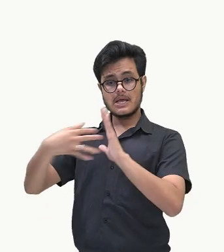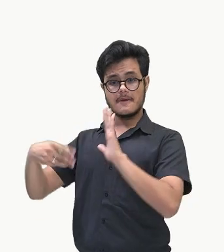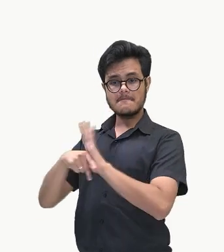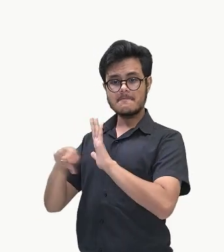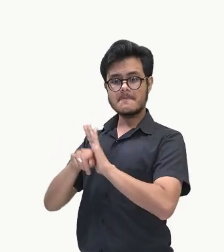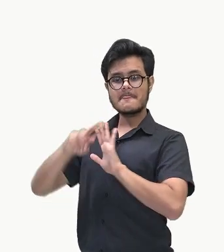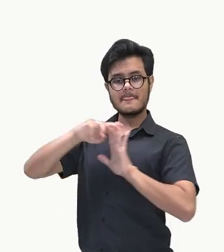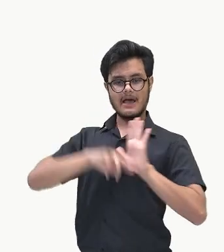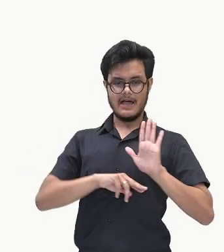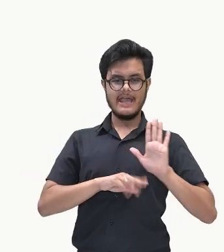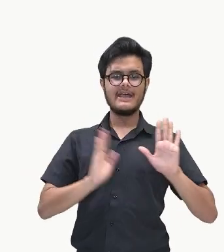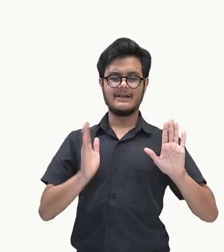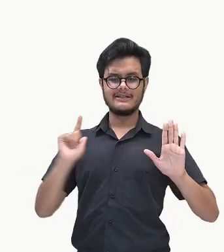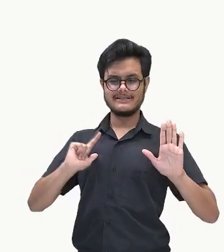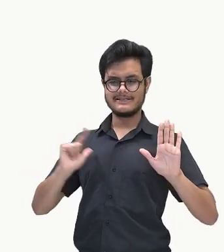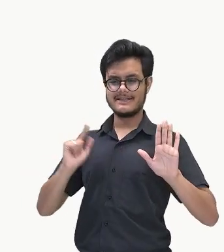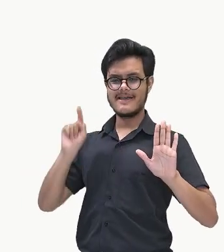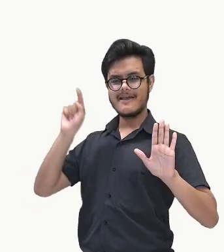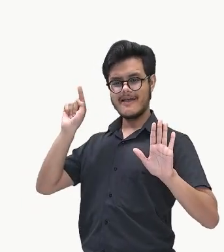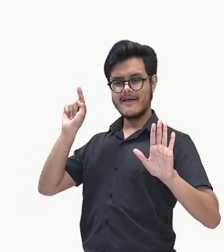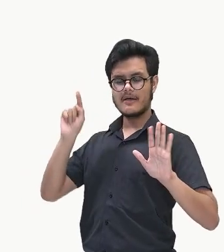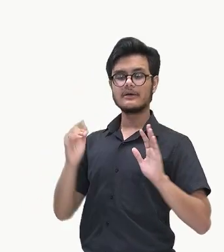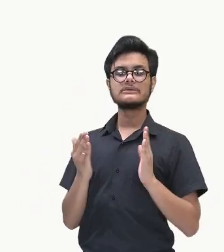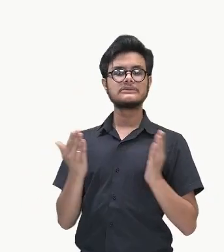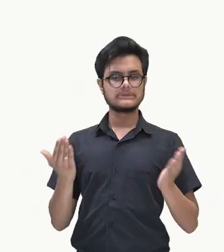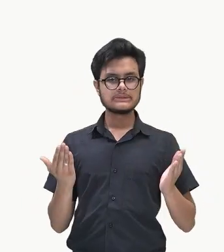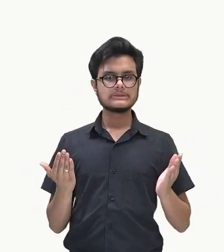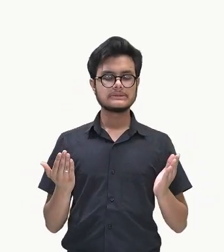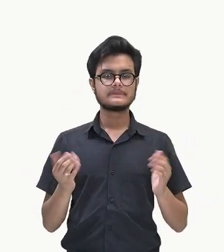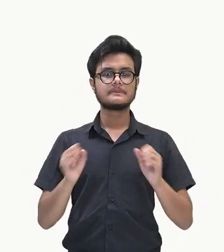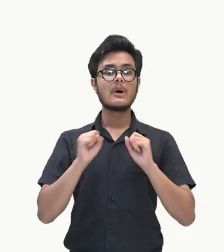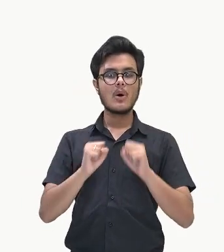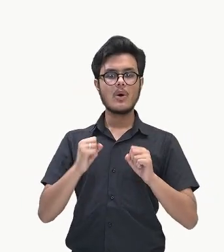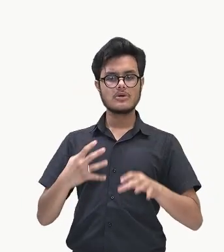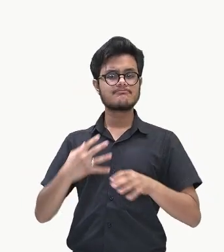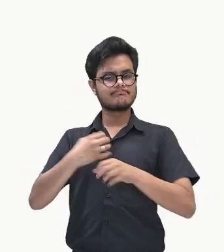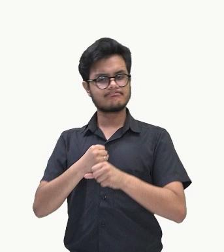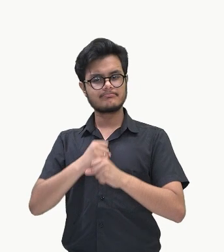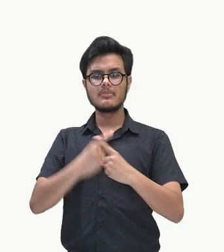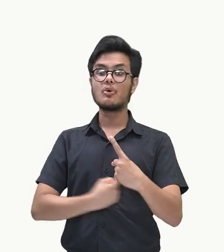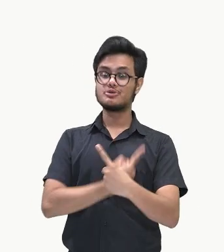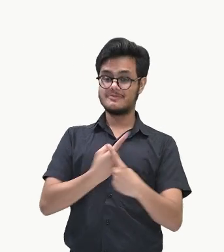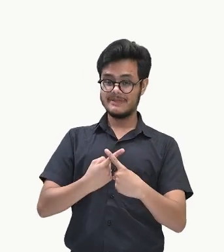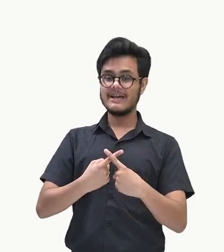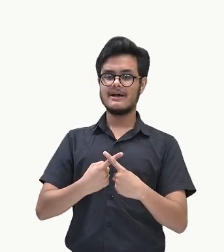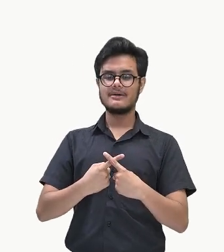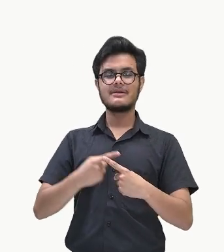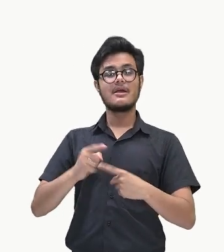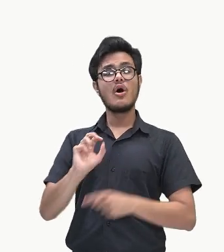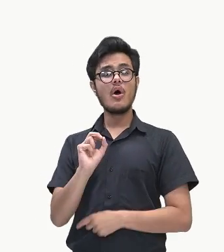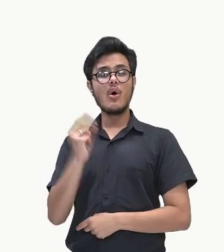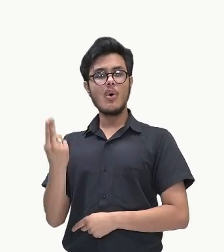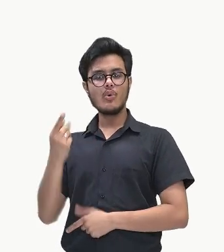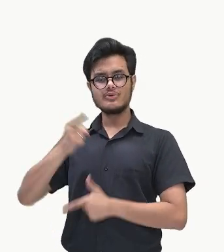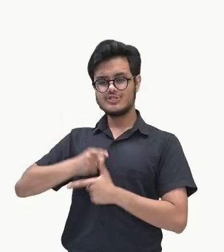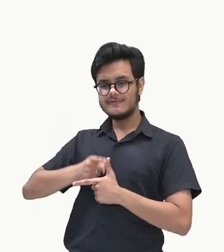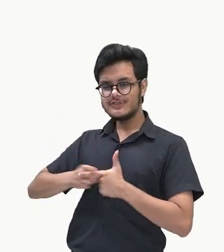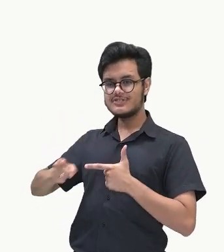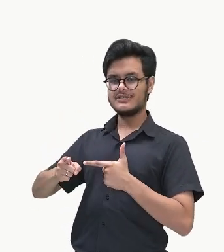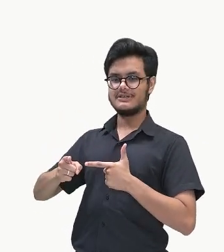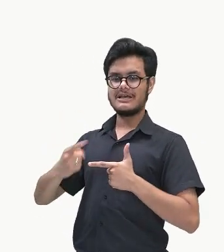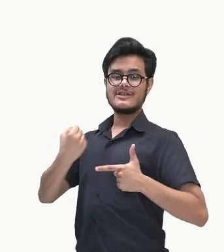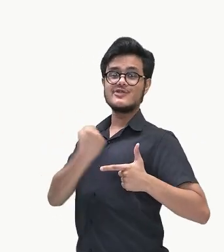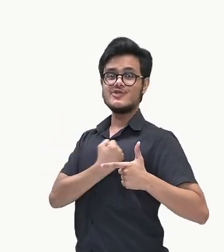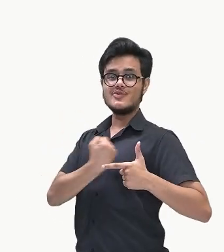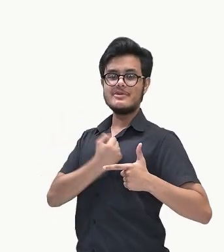ver aqui, ó, eu posso o quê? Multiplicar o meu índice e o expoente do meu radicando pelo